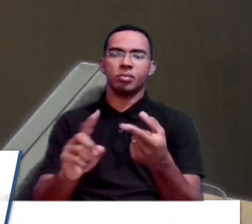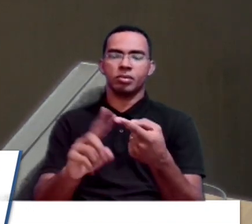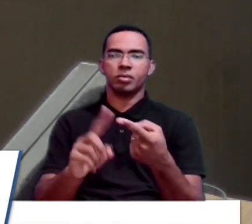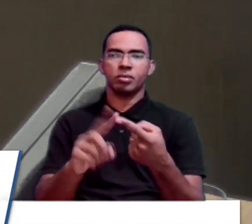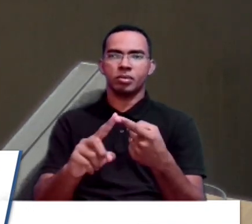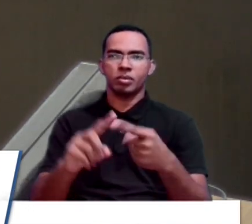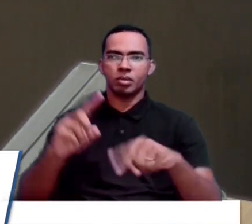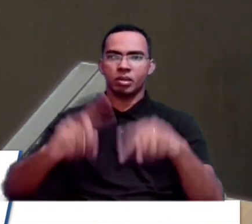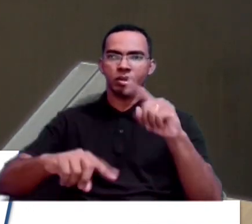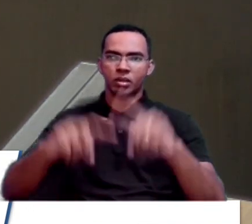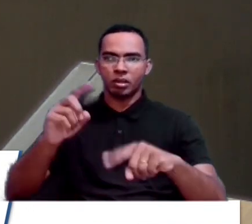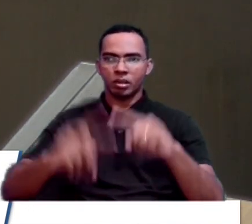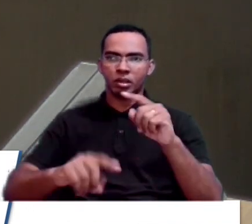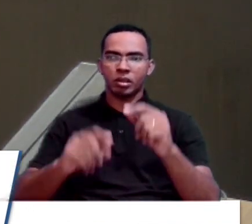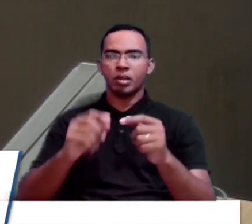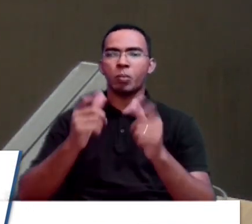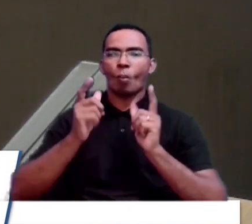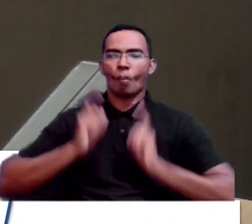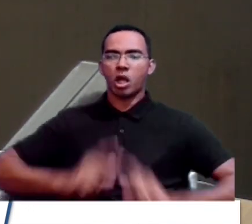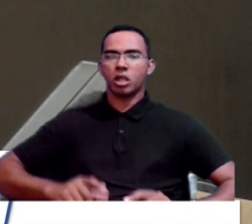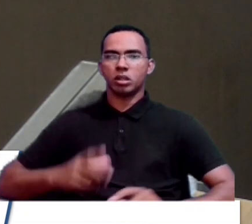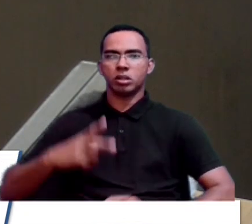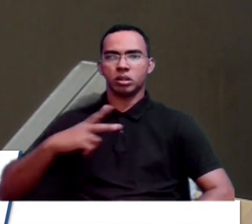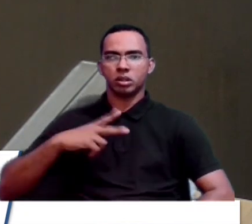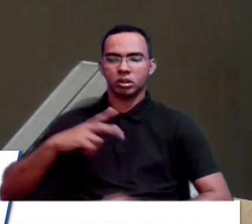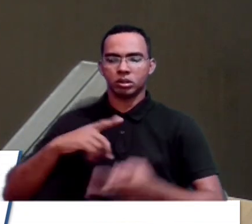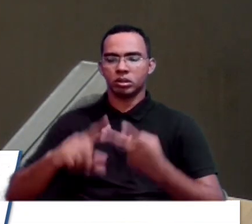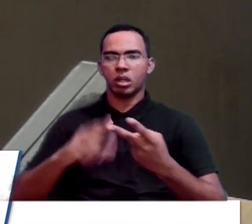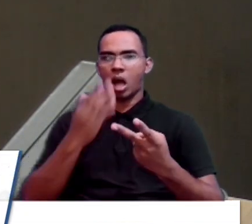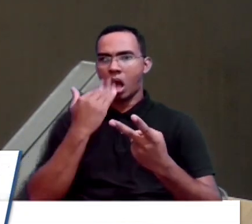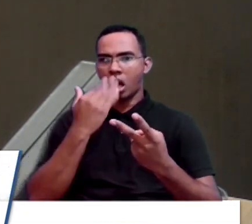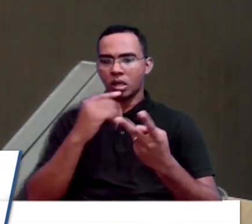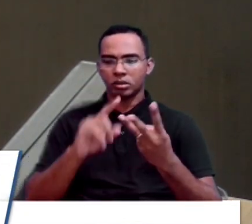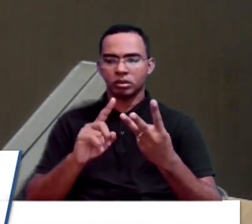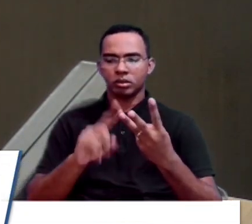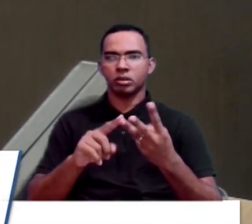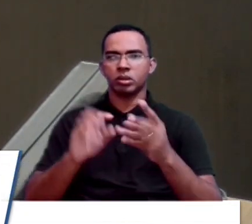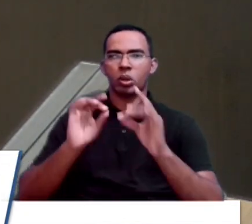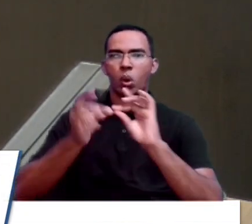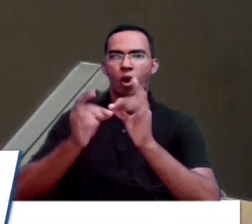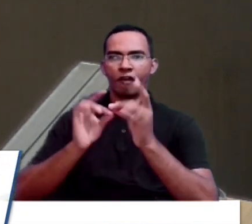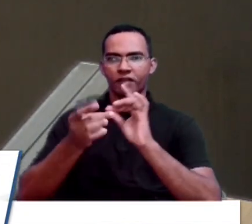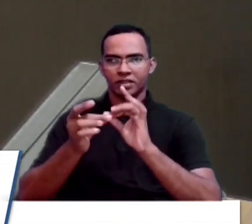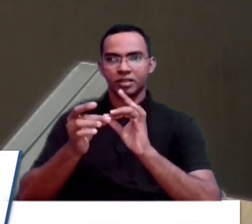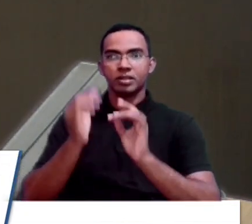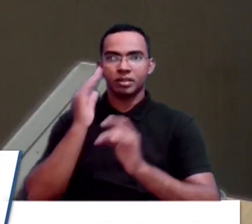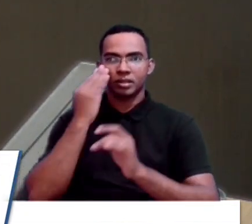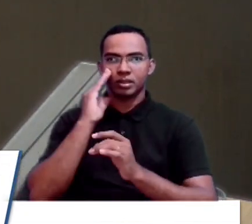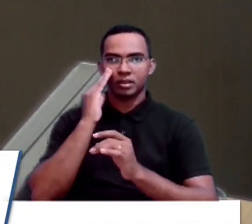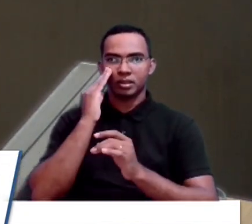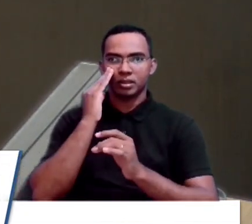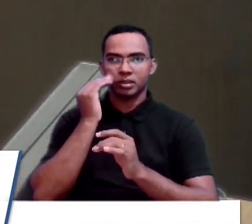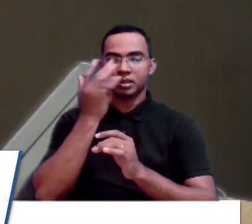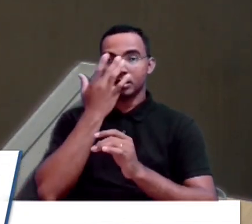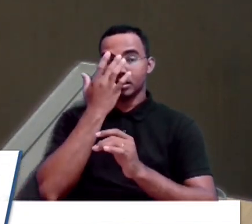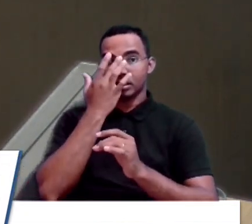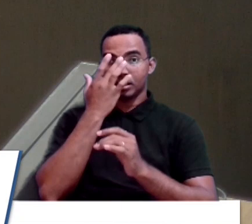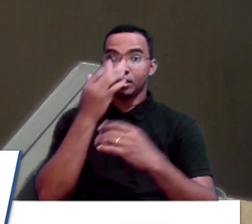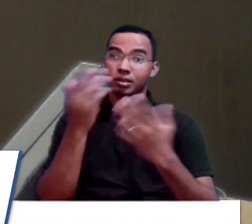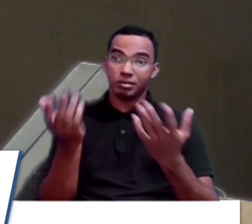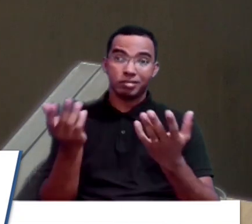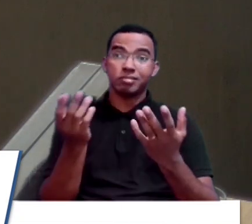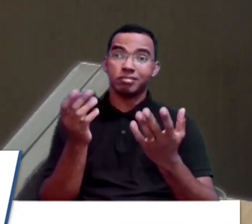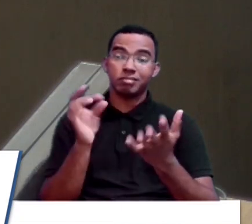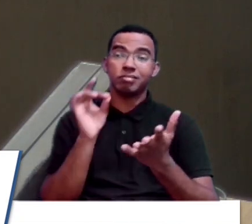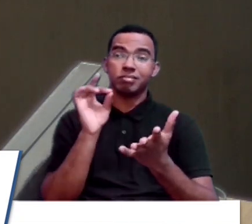material de higiene, pessoal, alimento, oficinas, entendeu? Então,